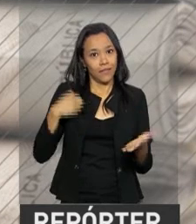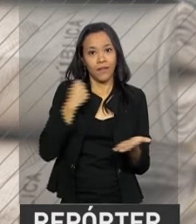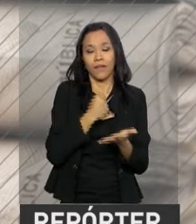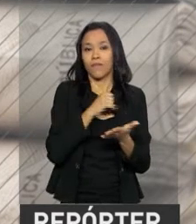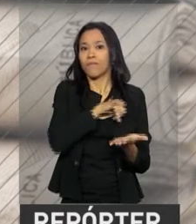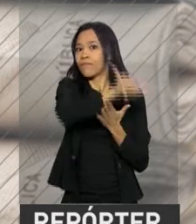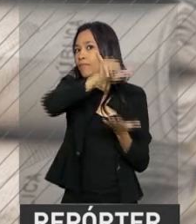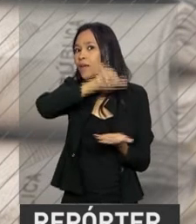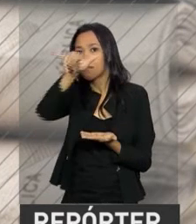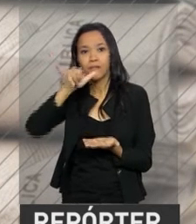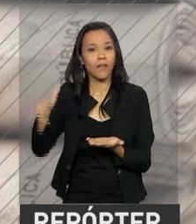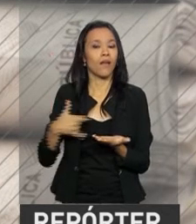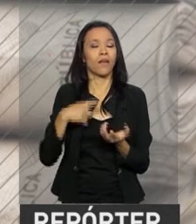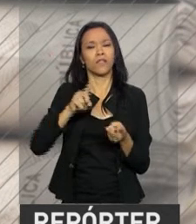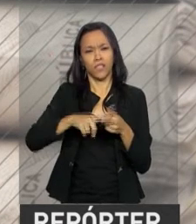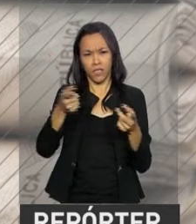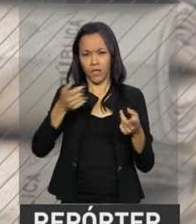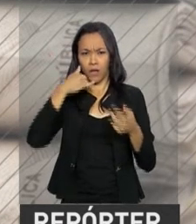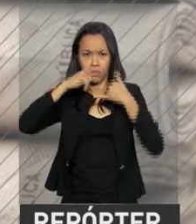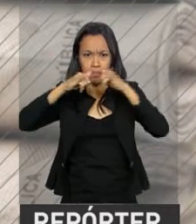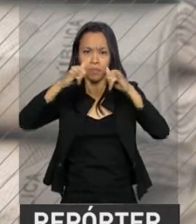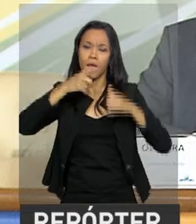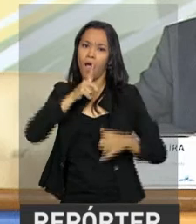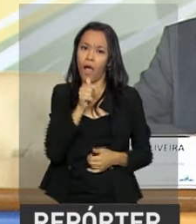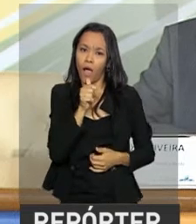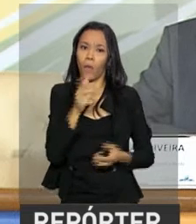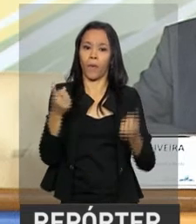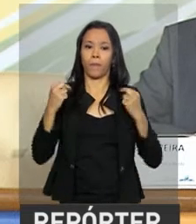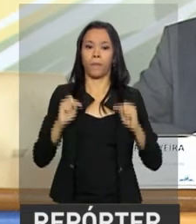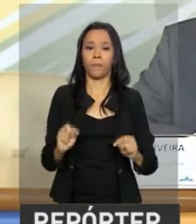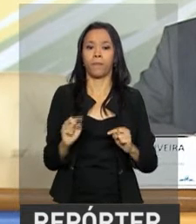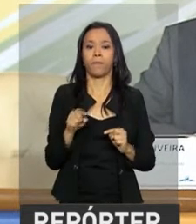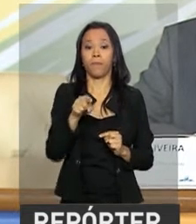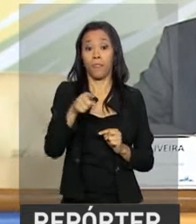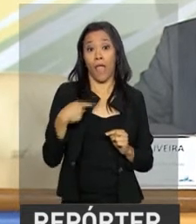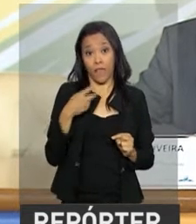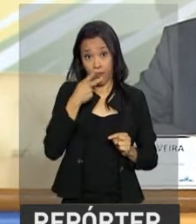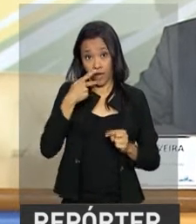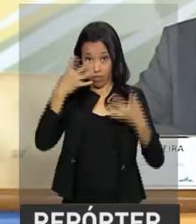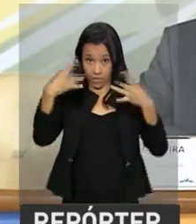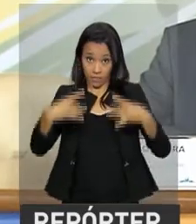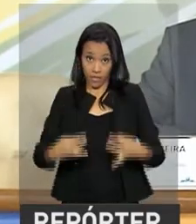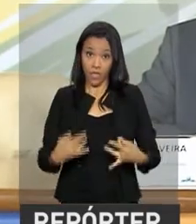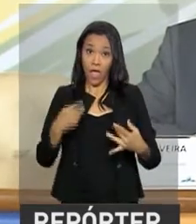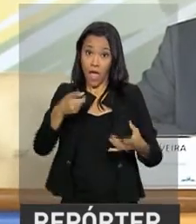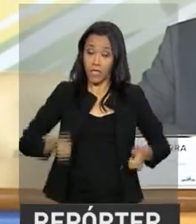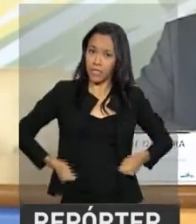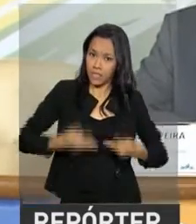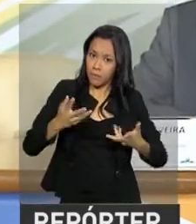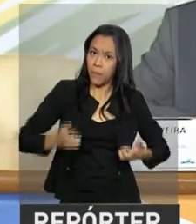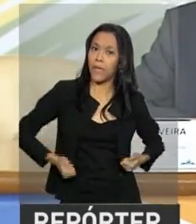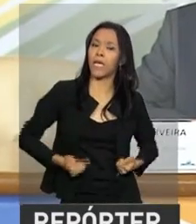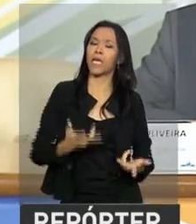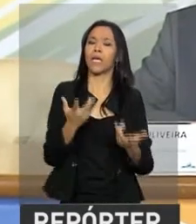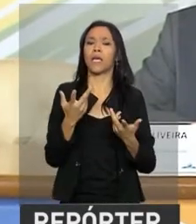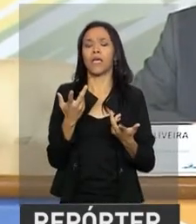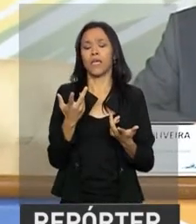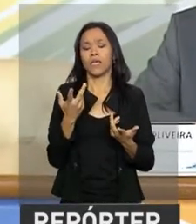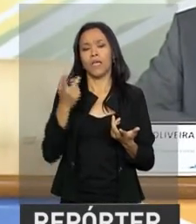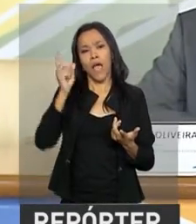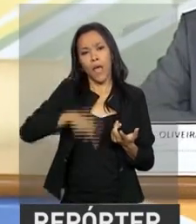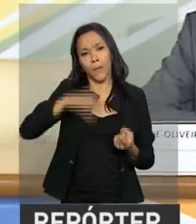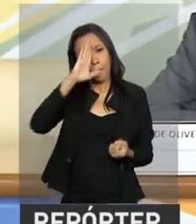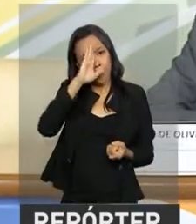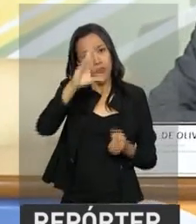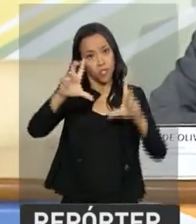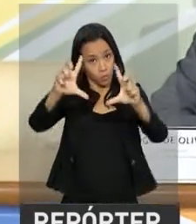passagens, energia elétrica e água. Essa redução de despesas continuará sendo uma das